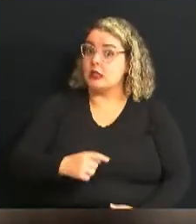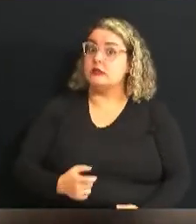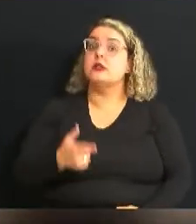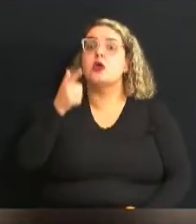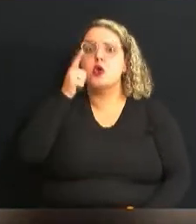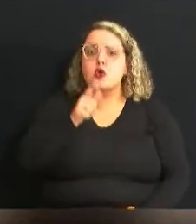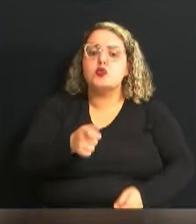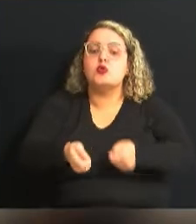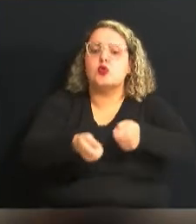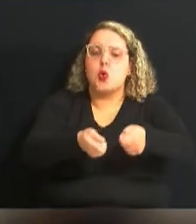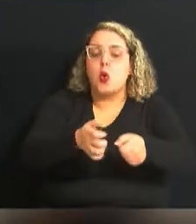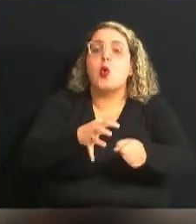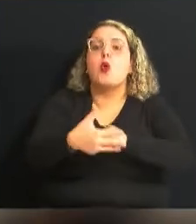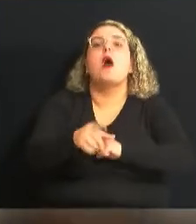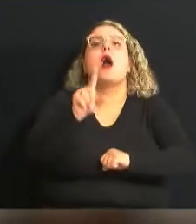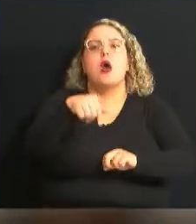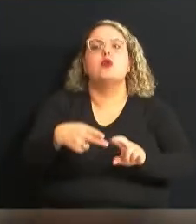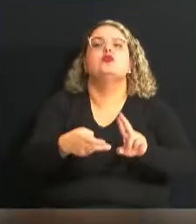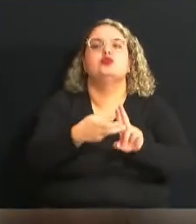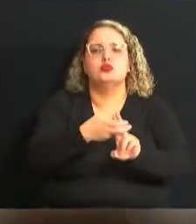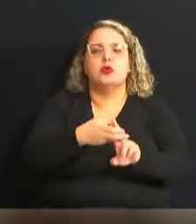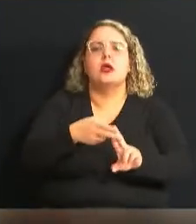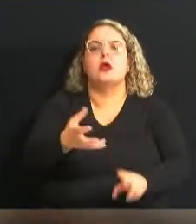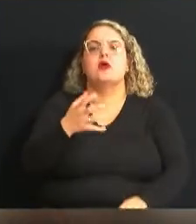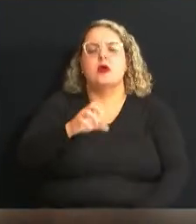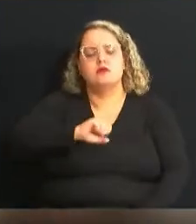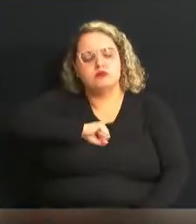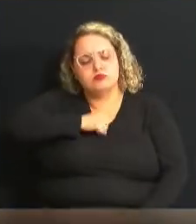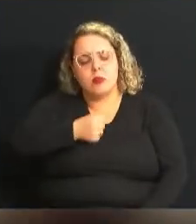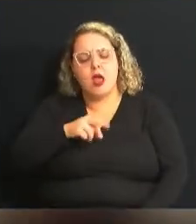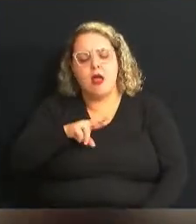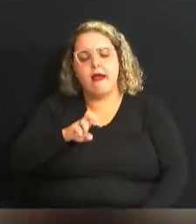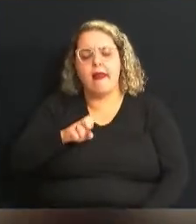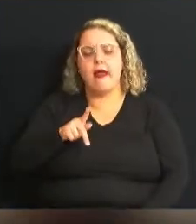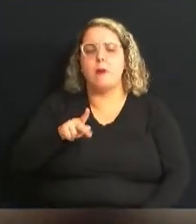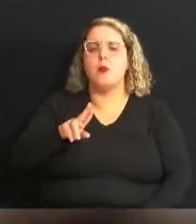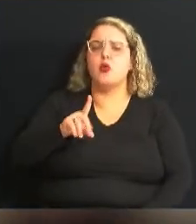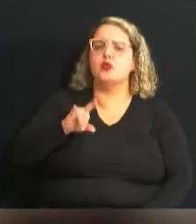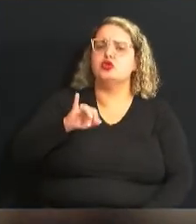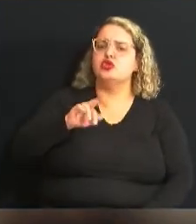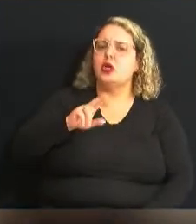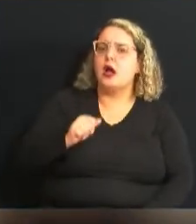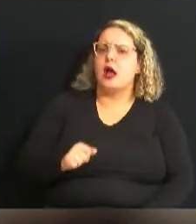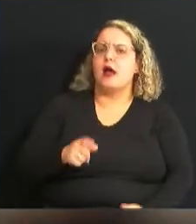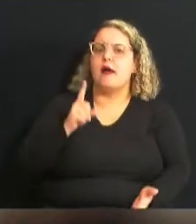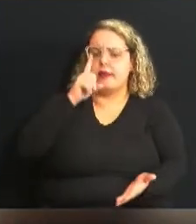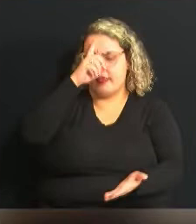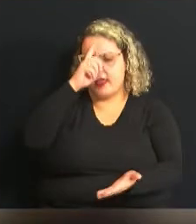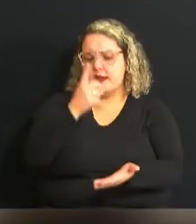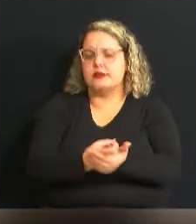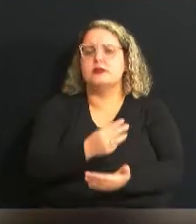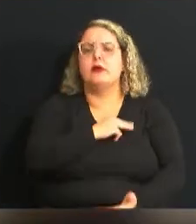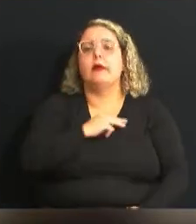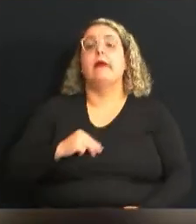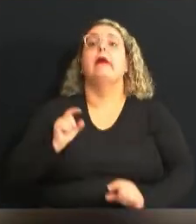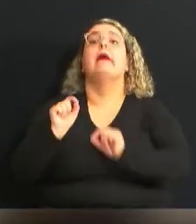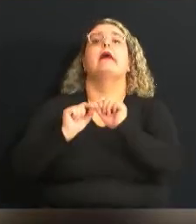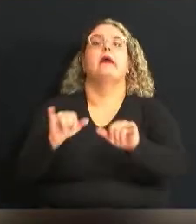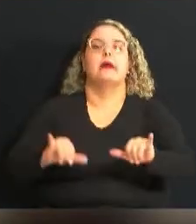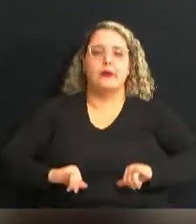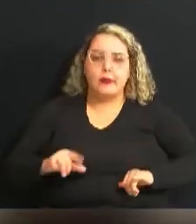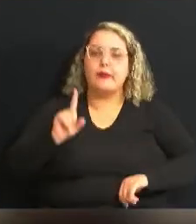pandemia, foi o SUS. Eu quero repudiar a decisão do ministro, né, e mais uma vez quem paga o pato são os